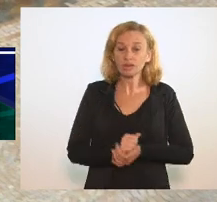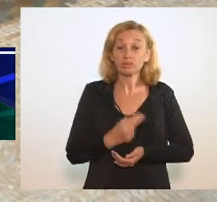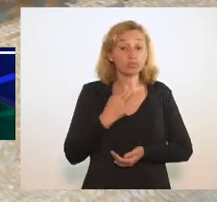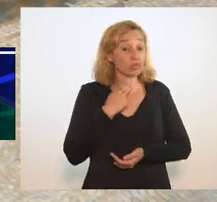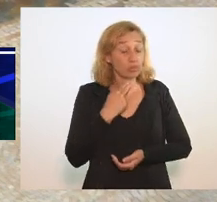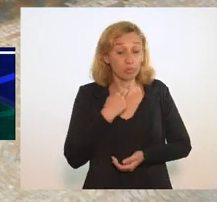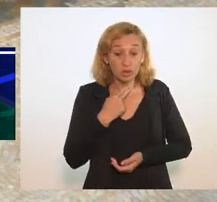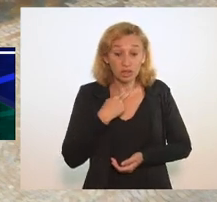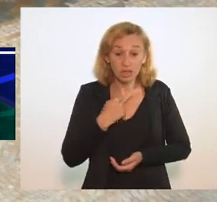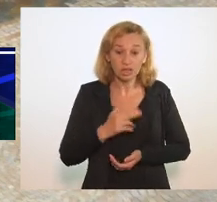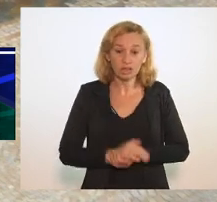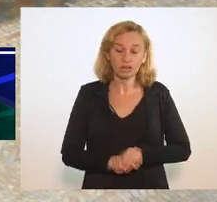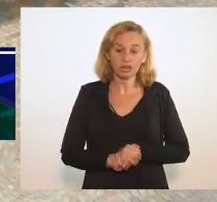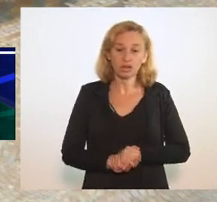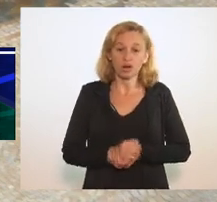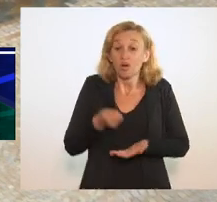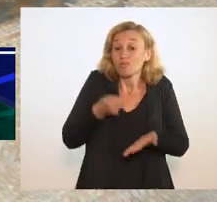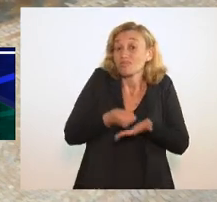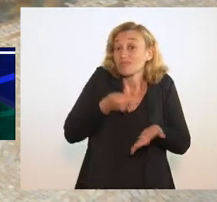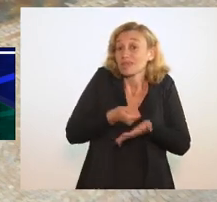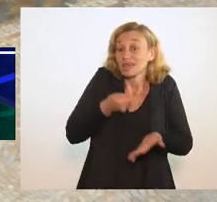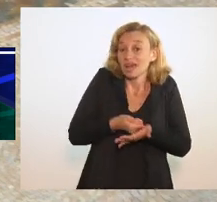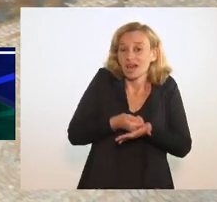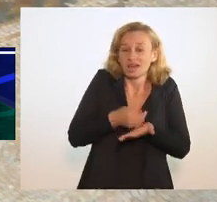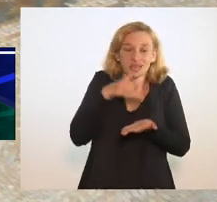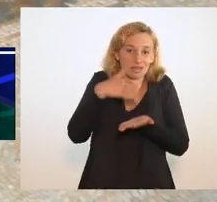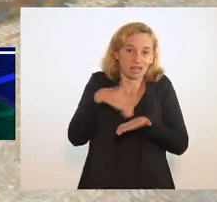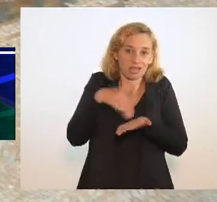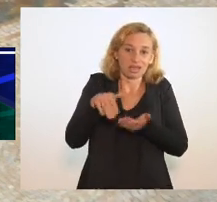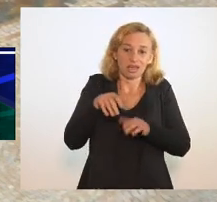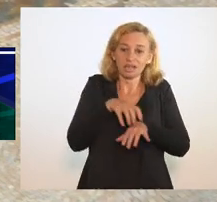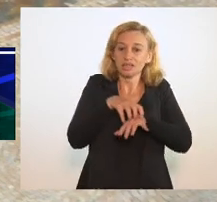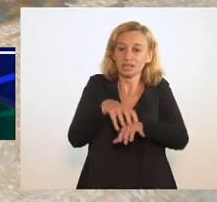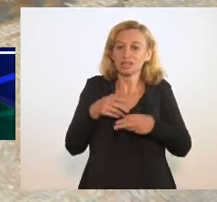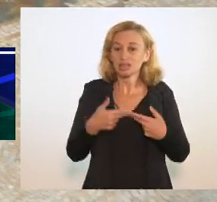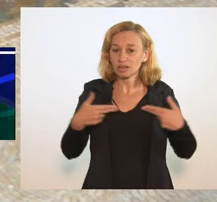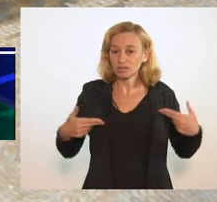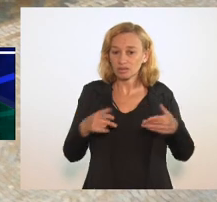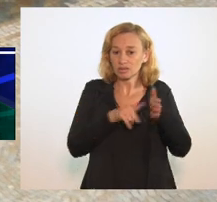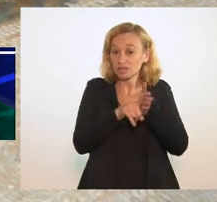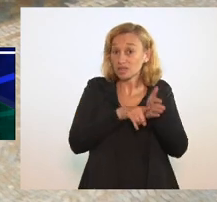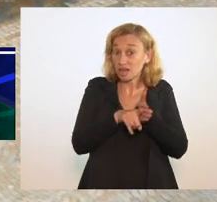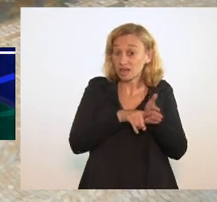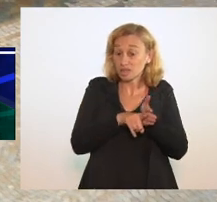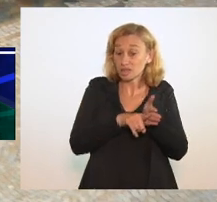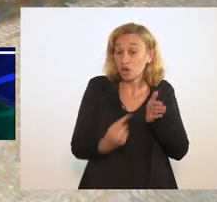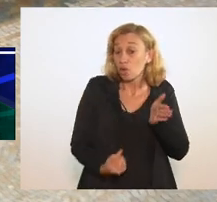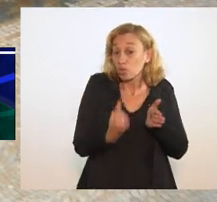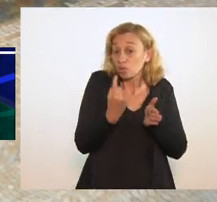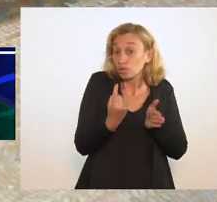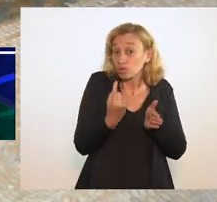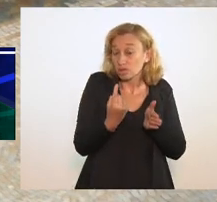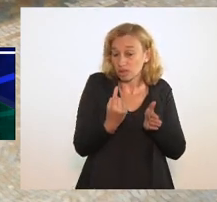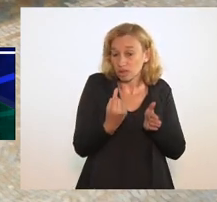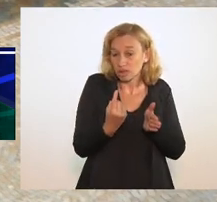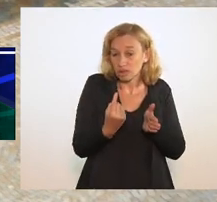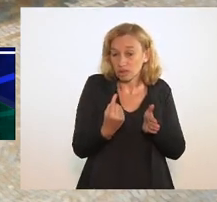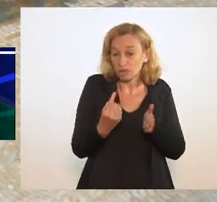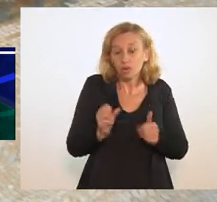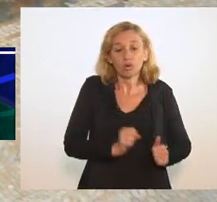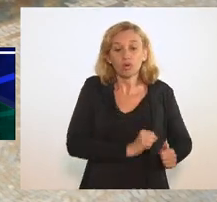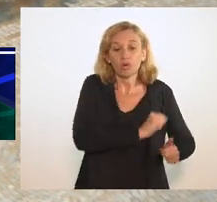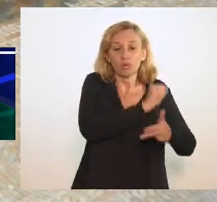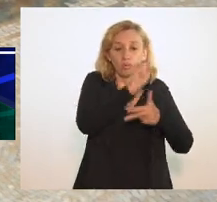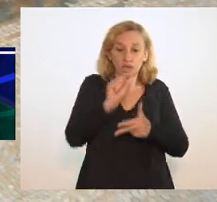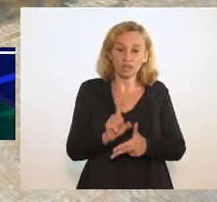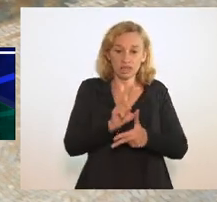podemos obrigar a Secretaria de Transporte a fazer a fiscalização única e exclusivamente. O Poder Executivo